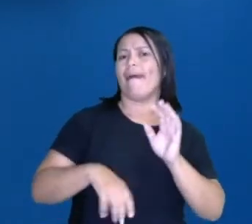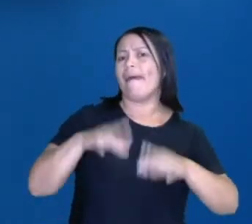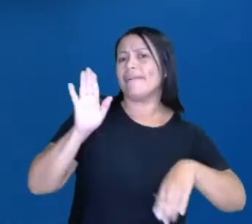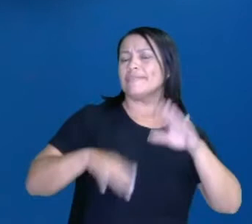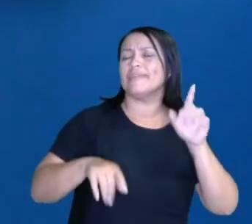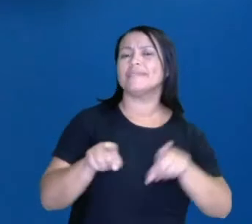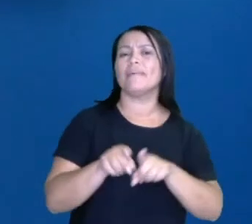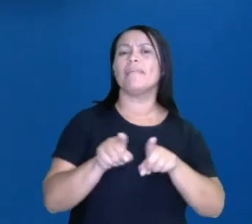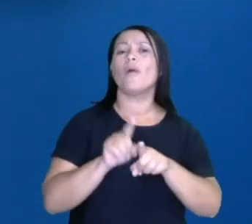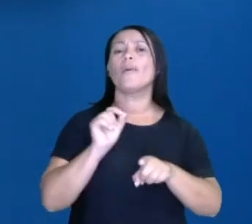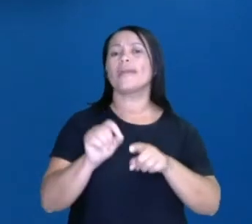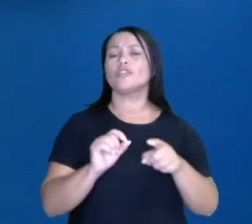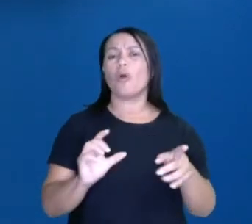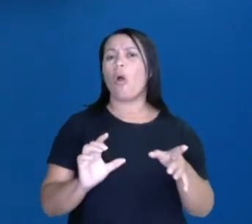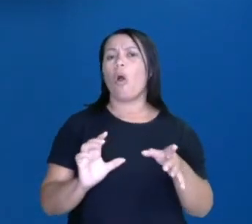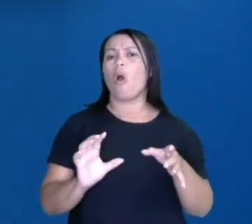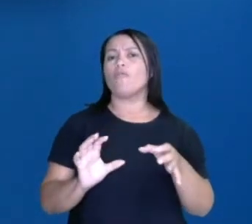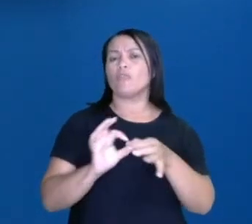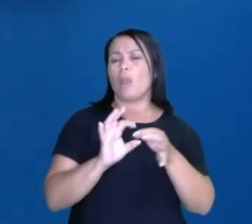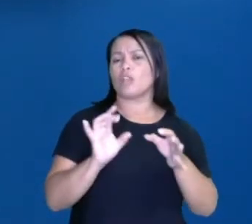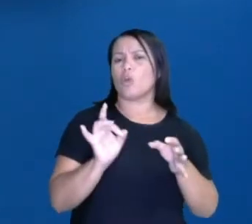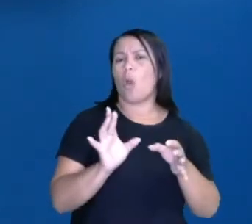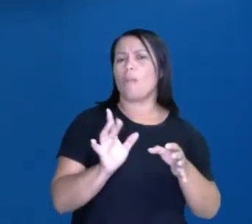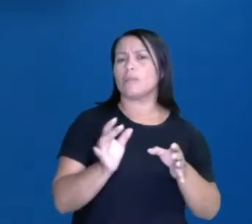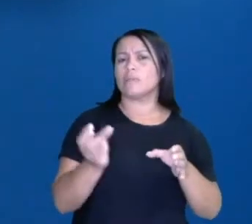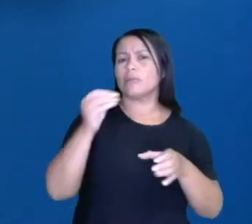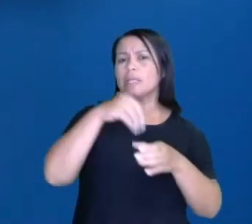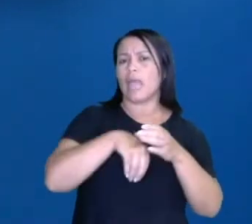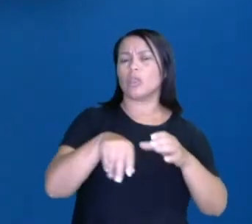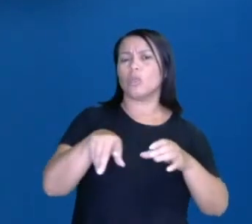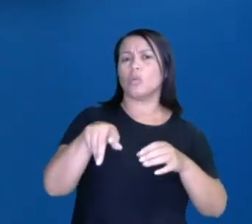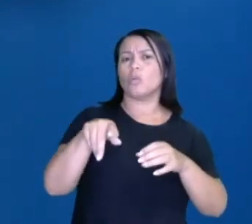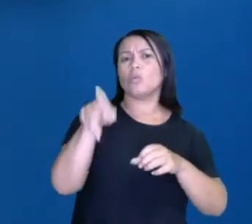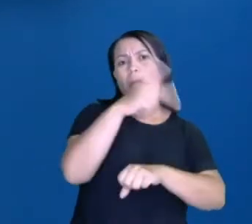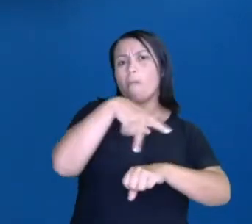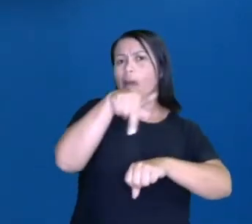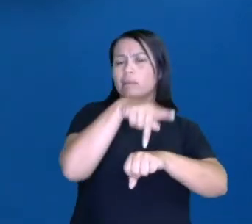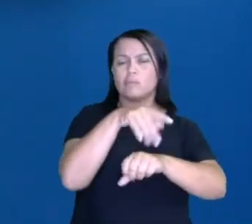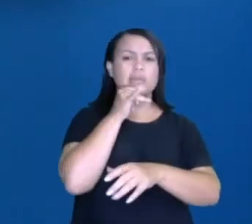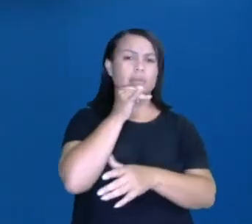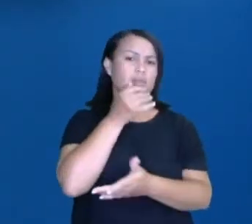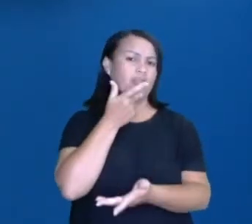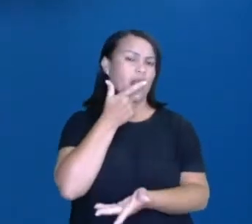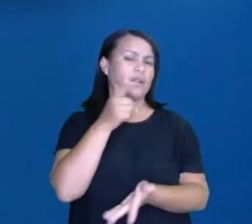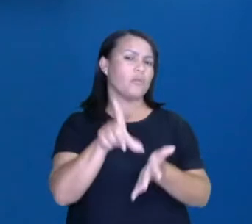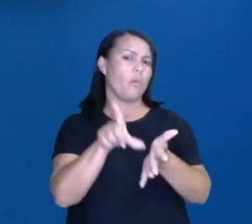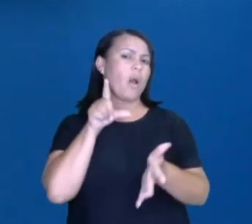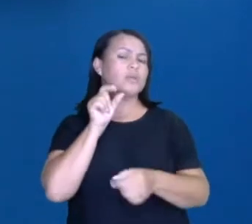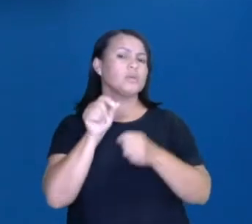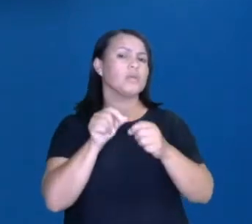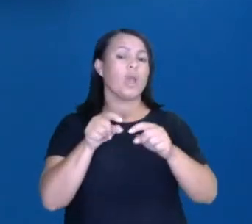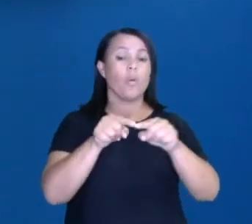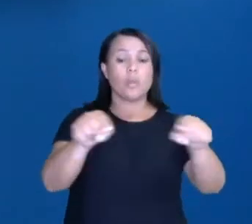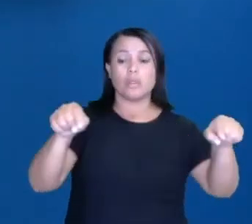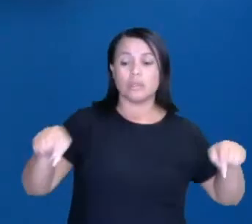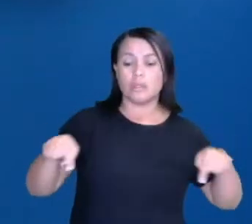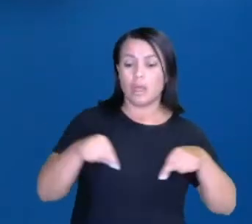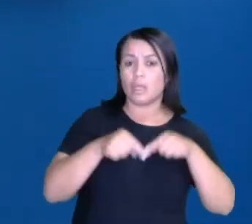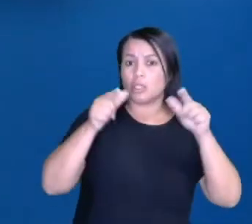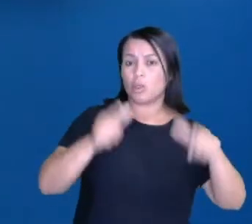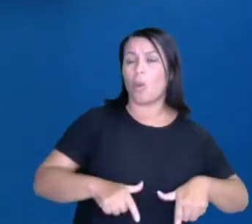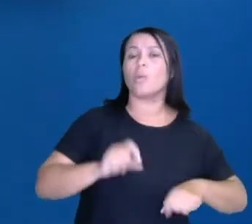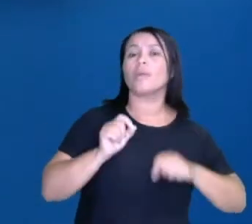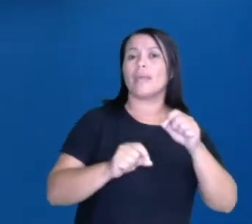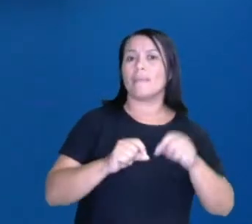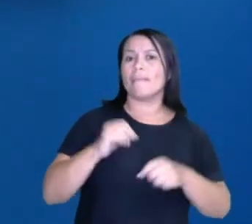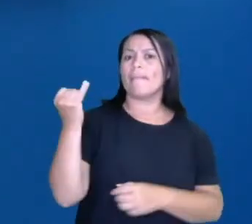eles estão vinculados somente a um país, como foi o caso do exemplo que a professora deu. O território mais importante a nível de